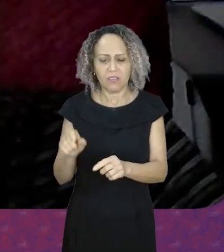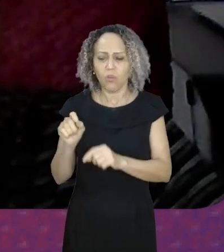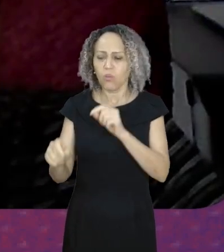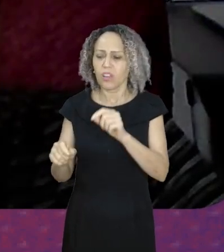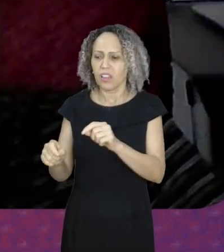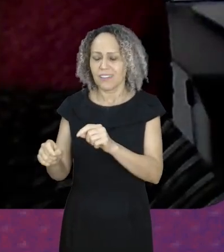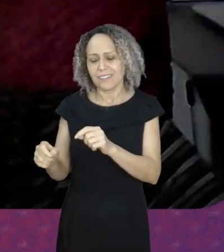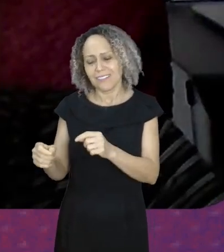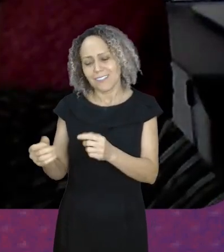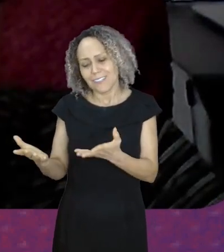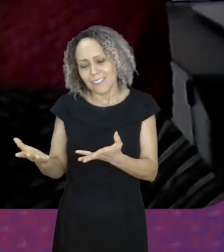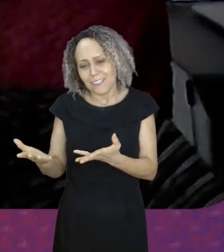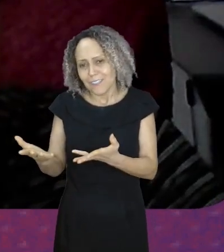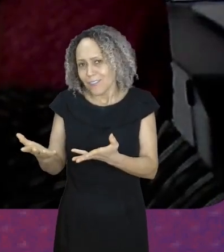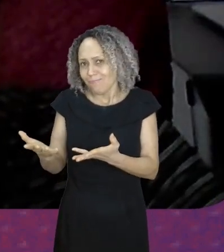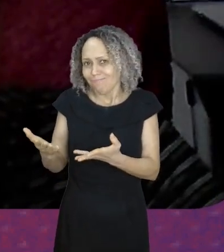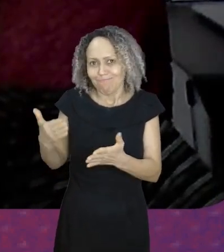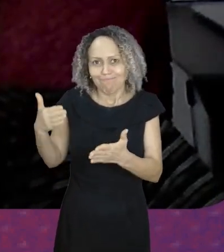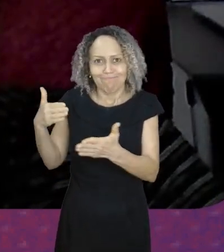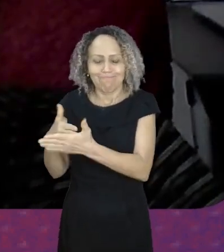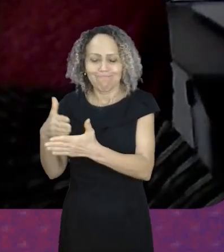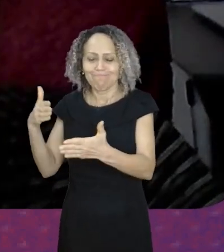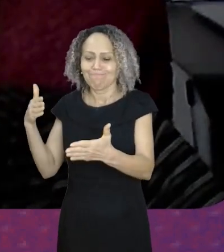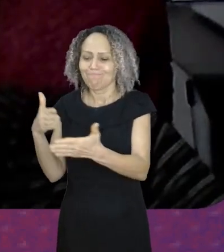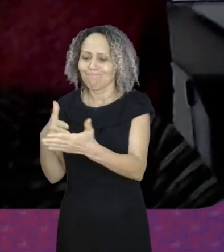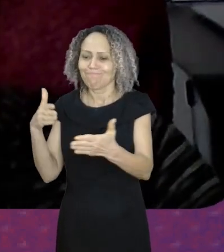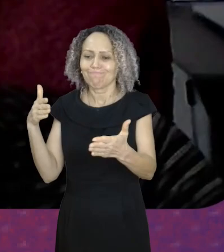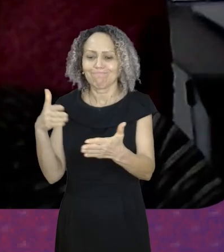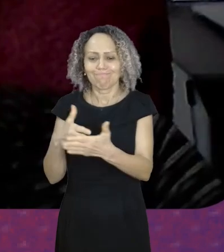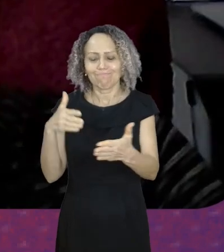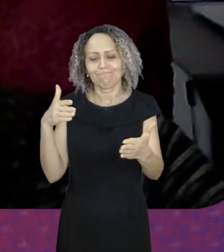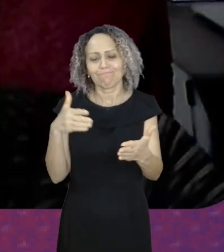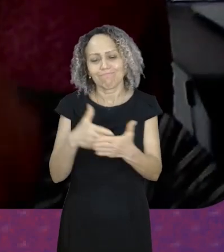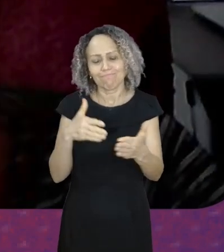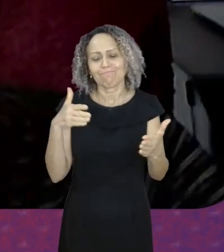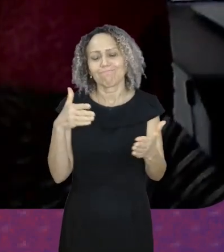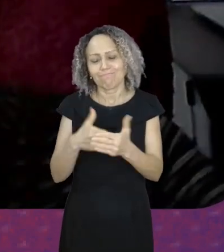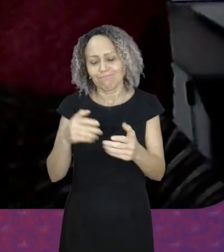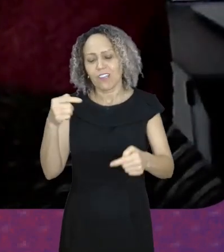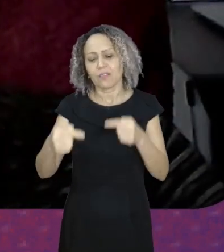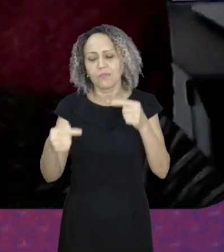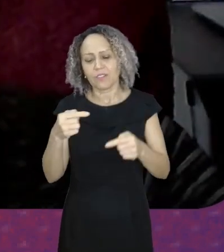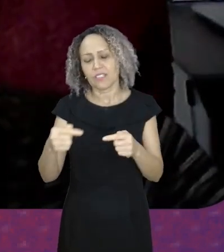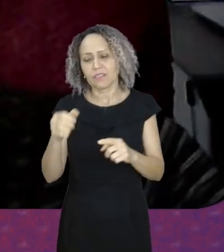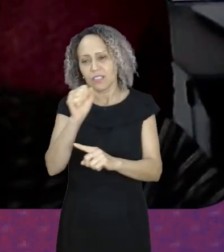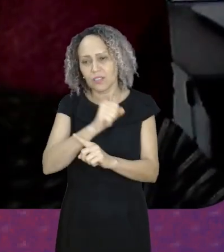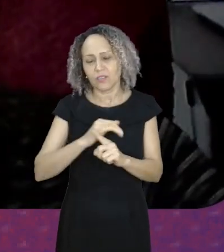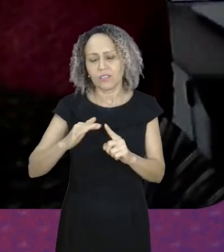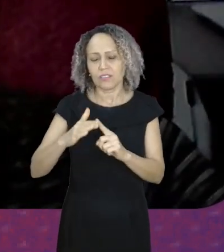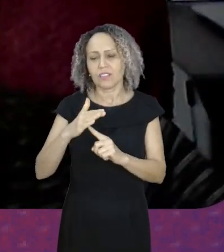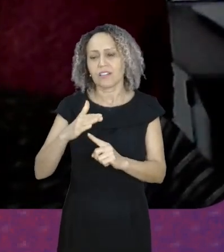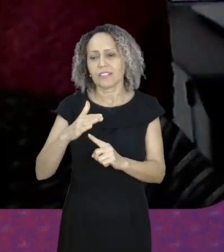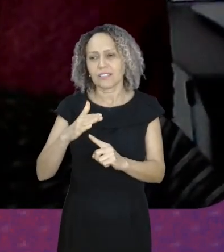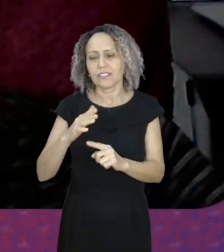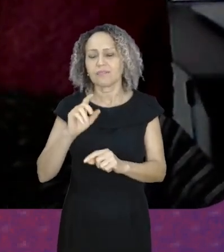acesso às políticas públicas sociais pela